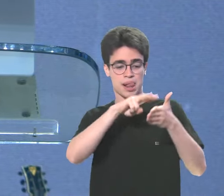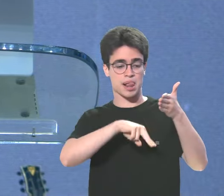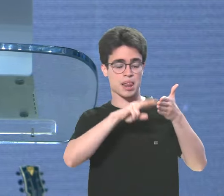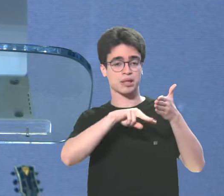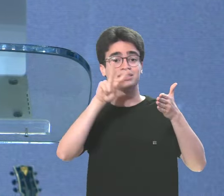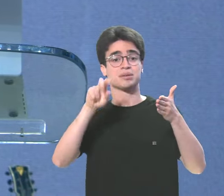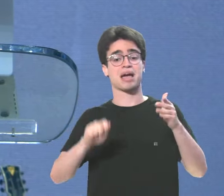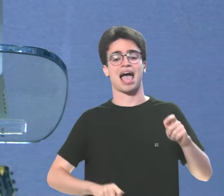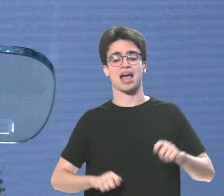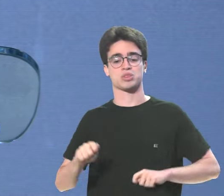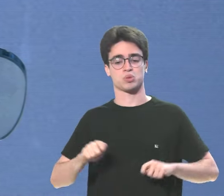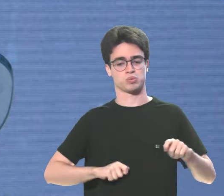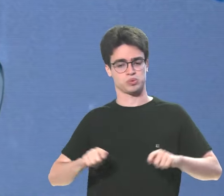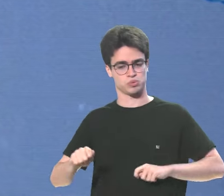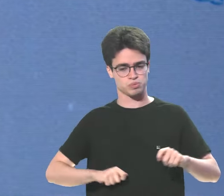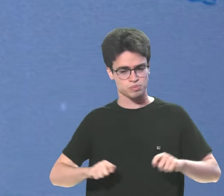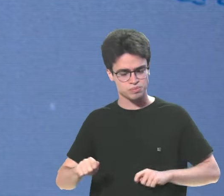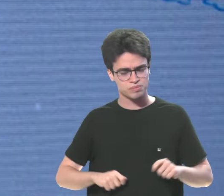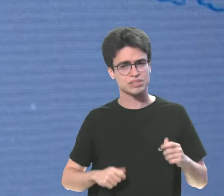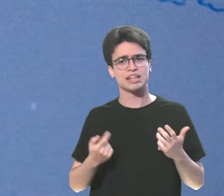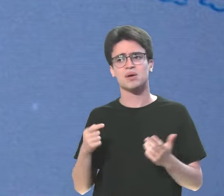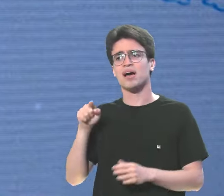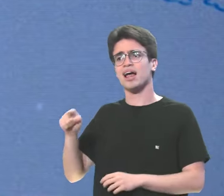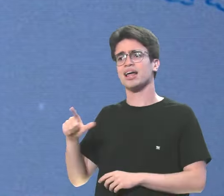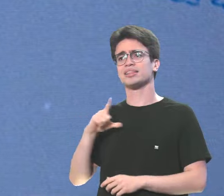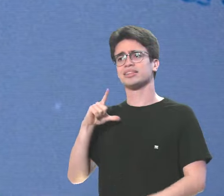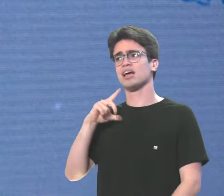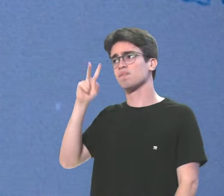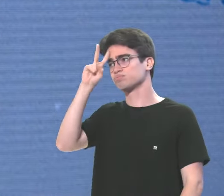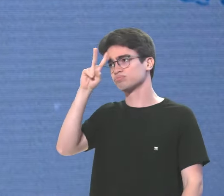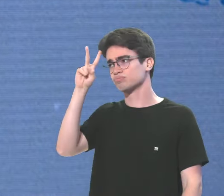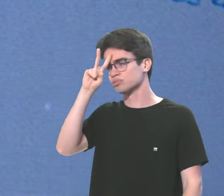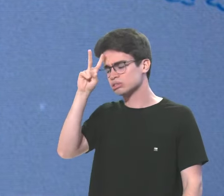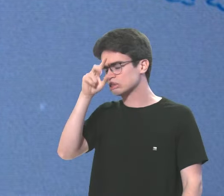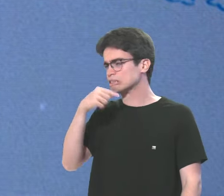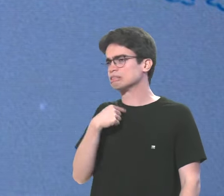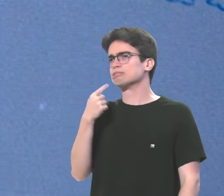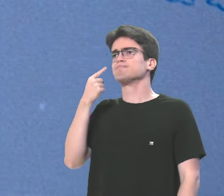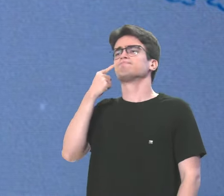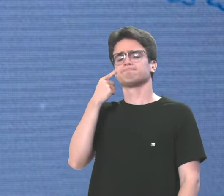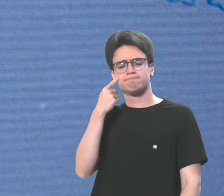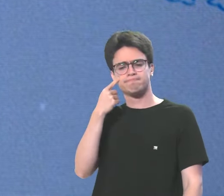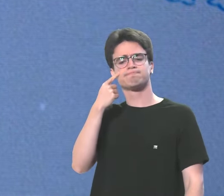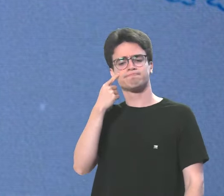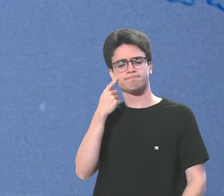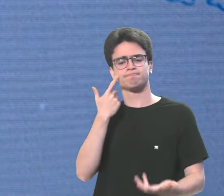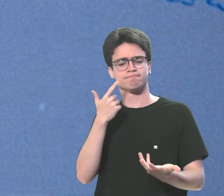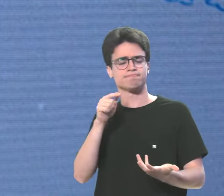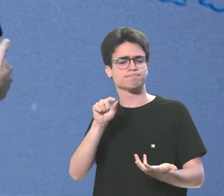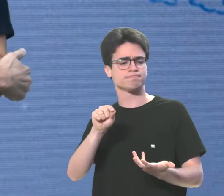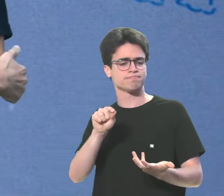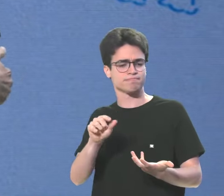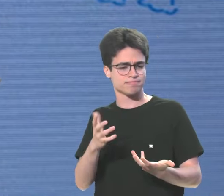Atos e uma história que que me veio muito à mente de